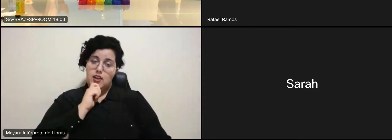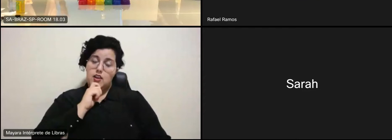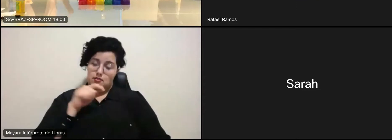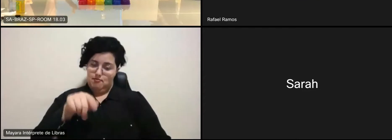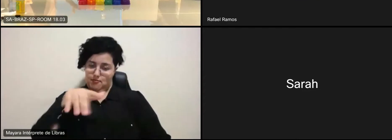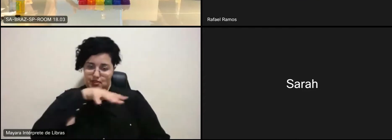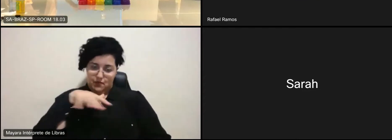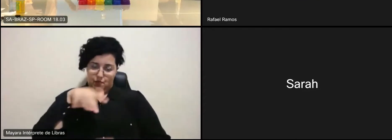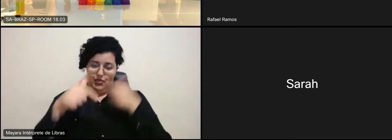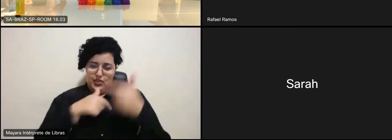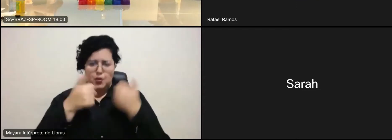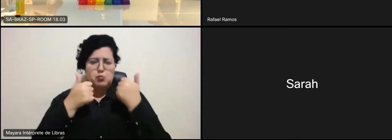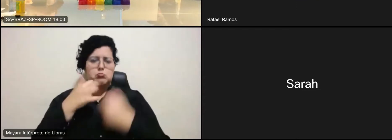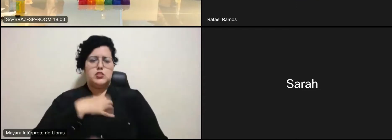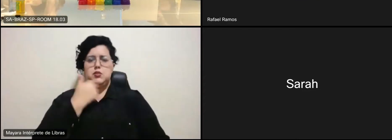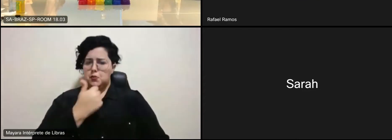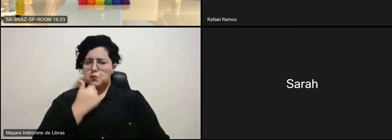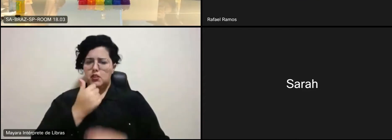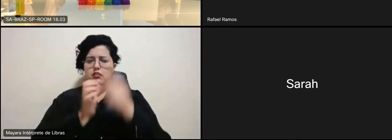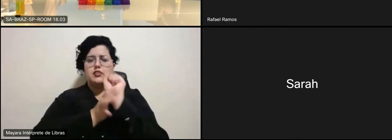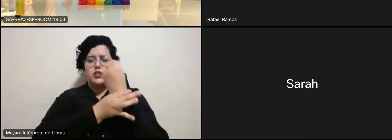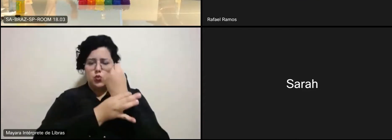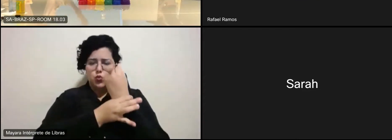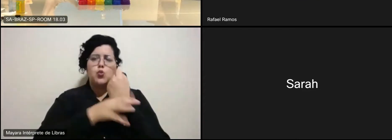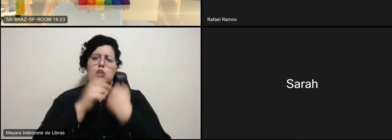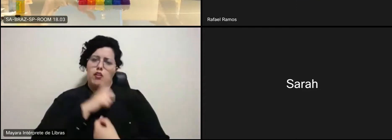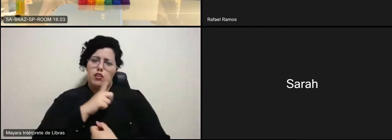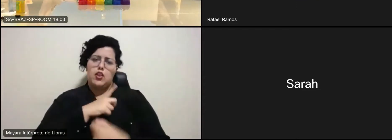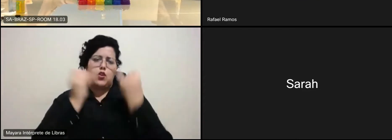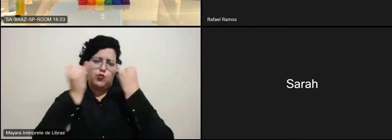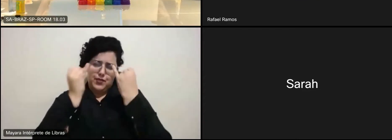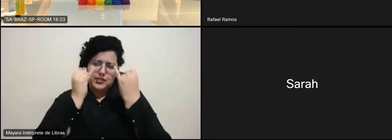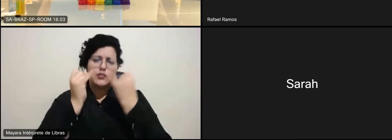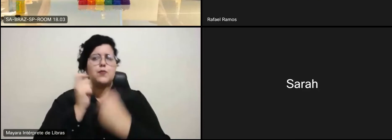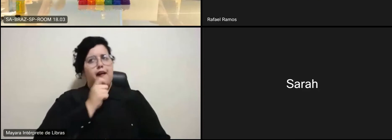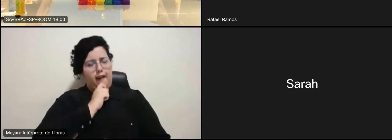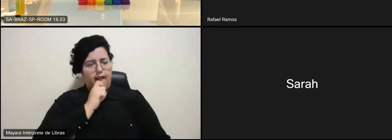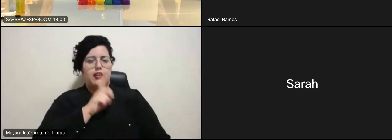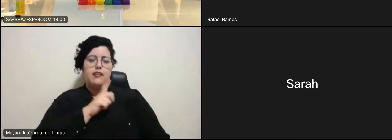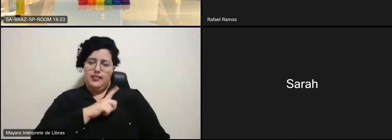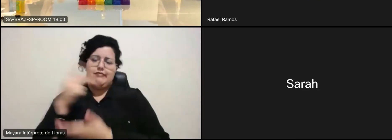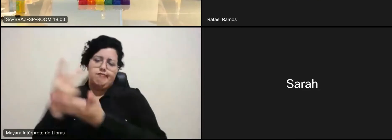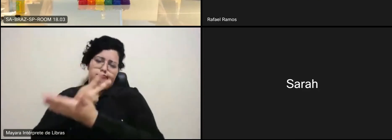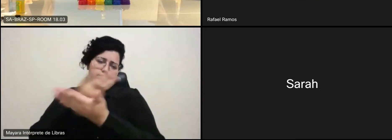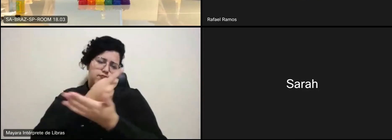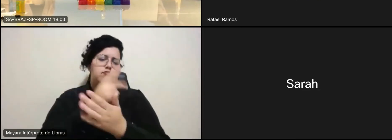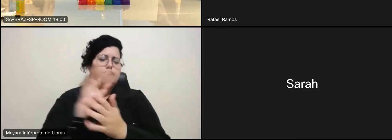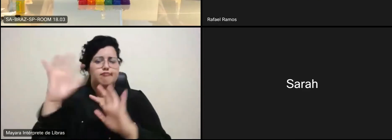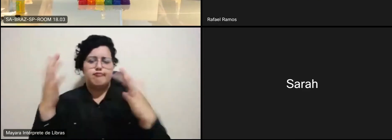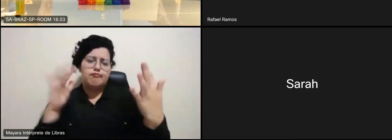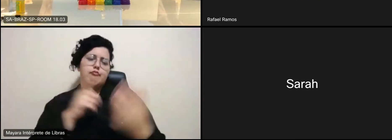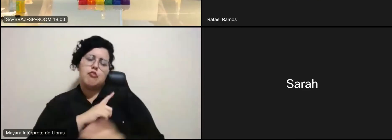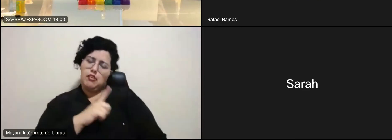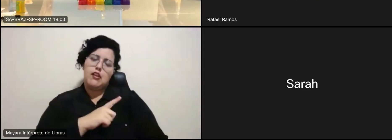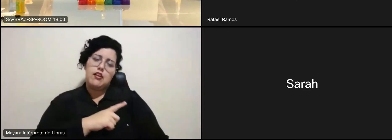ambiente seguro, né, num ambiente com mais informação, a gente ainda se depara, infelizmente, com situações como essa.